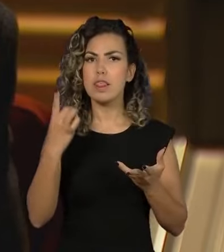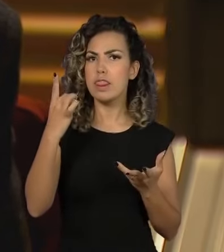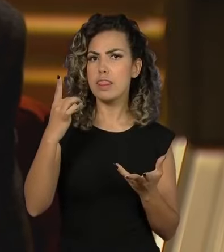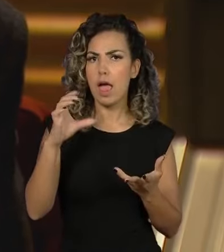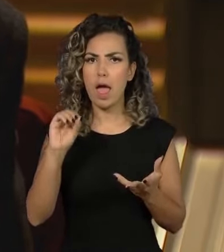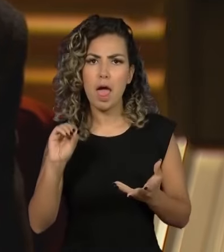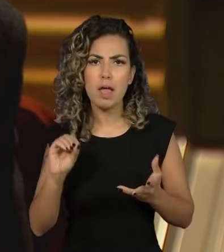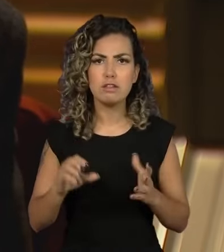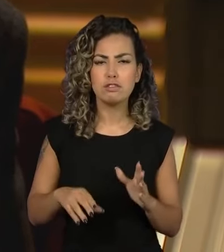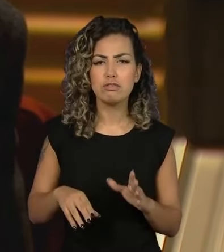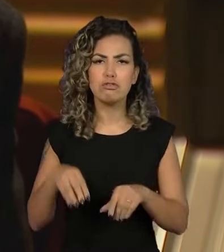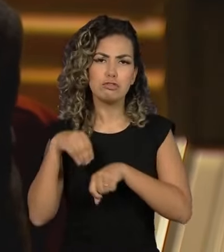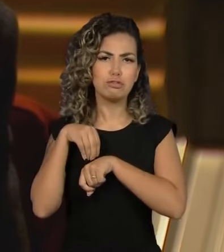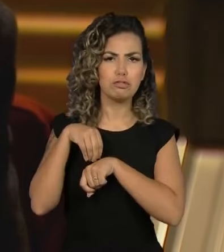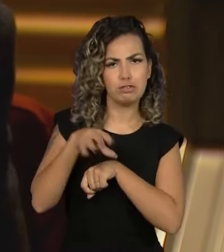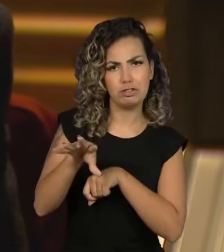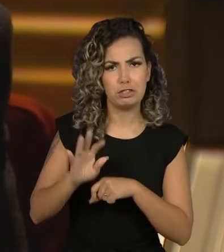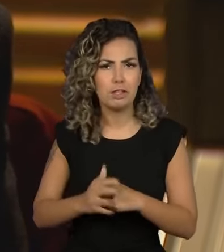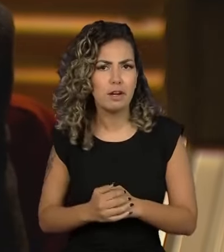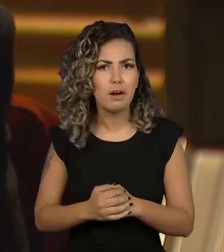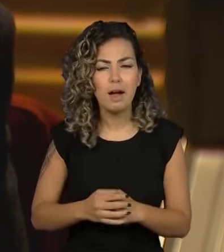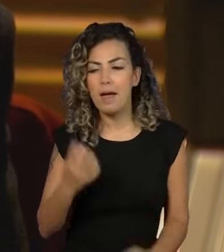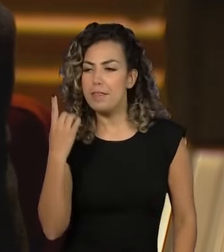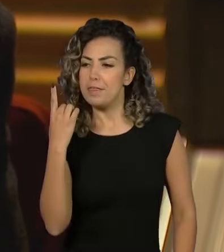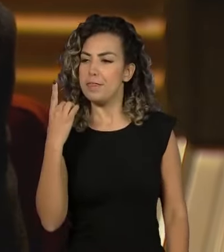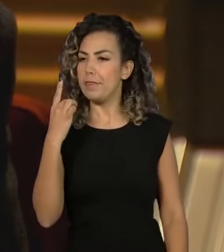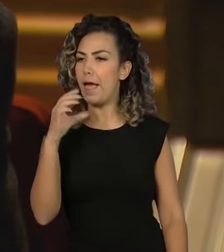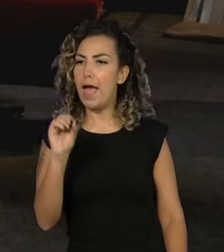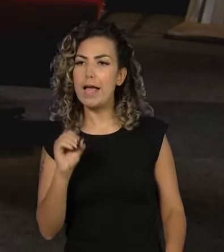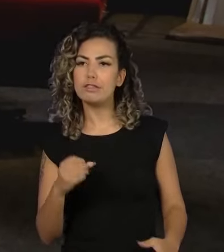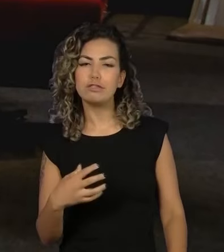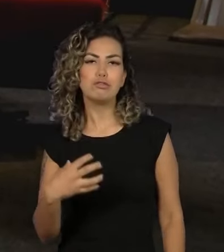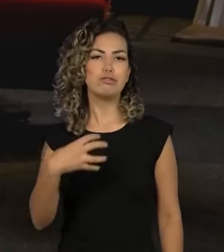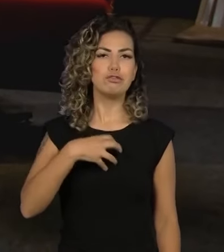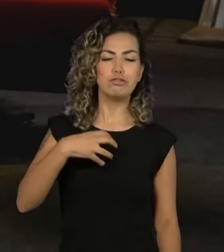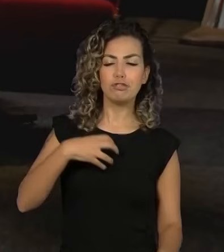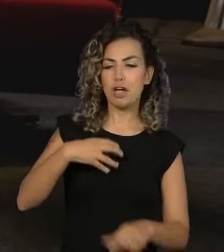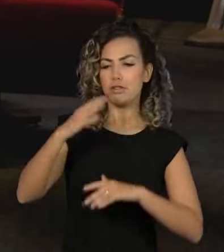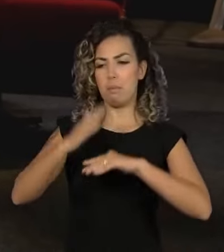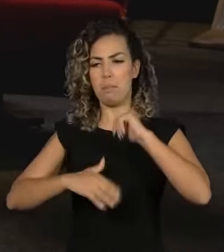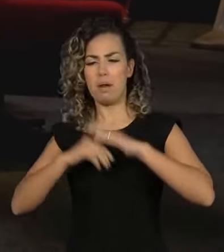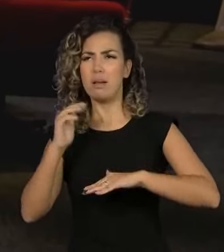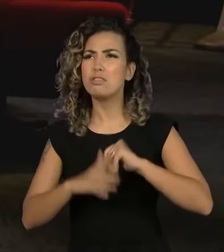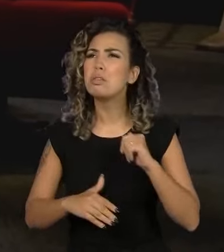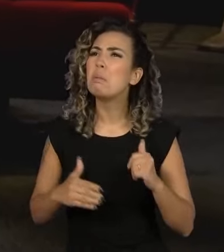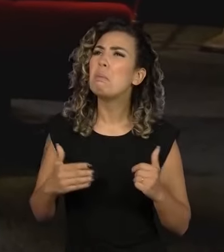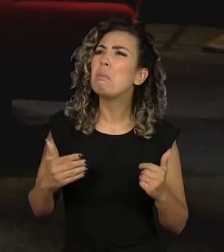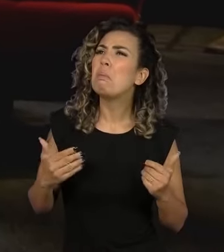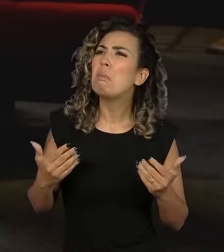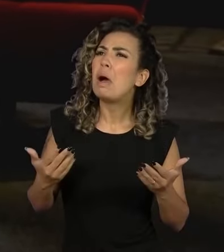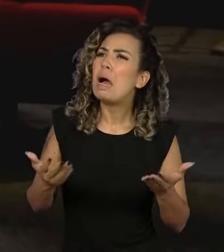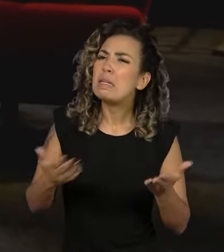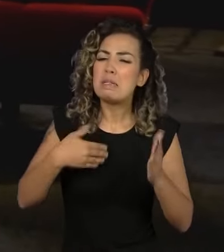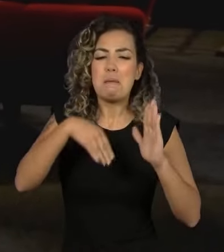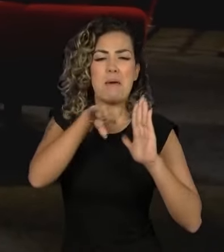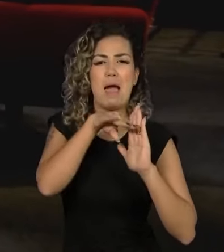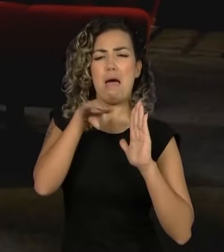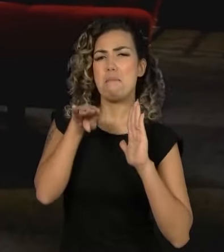soluções 10 hábitos homem vamos imaginar